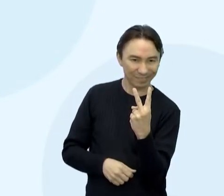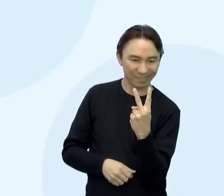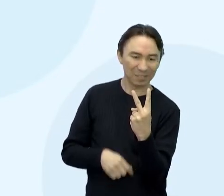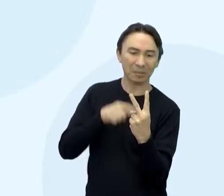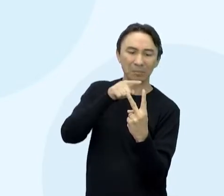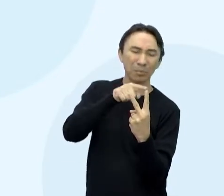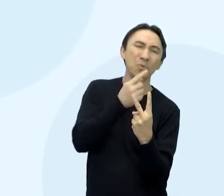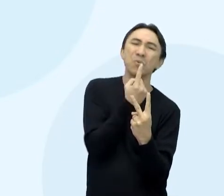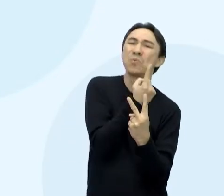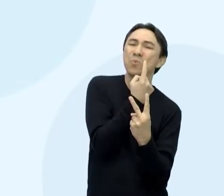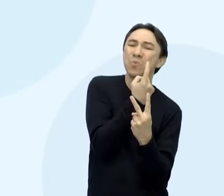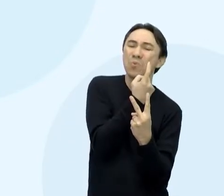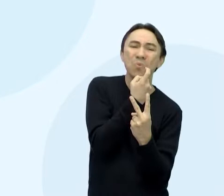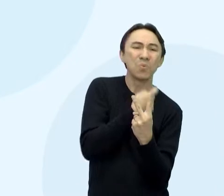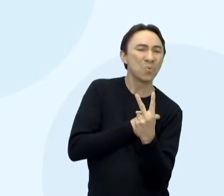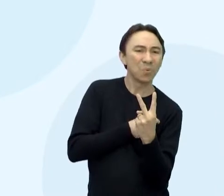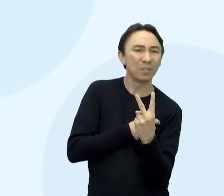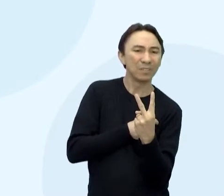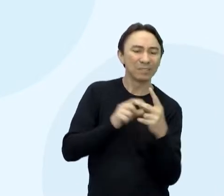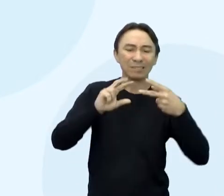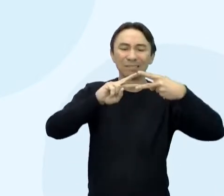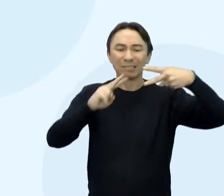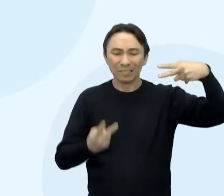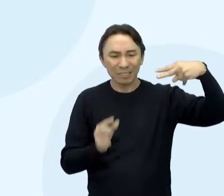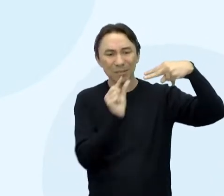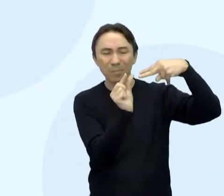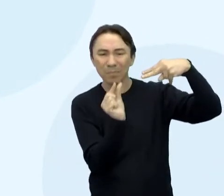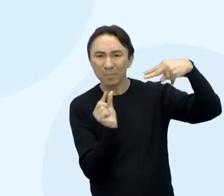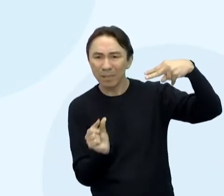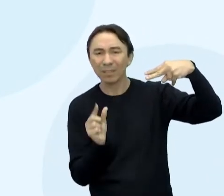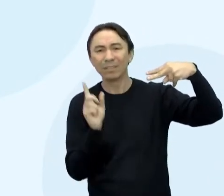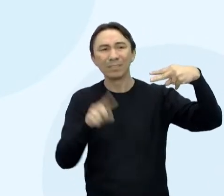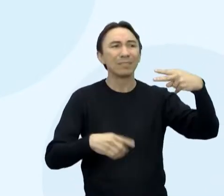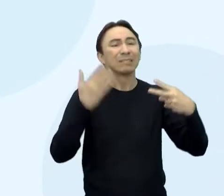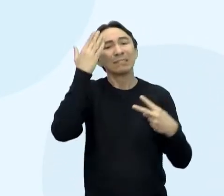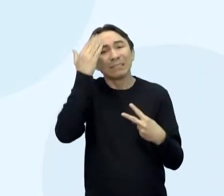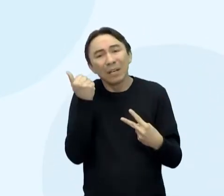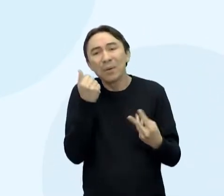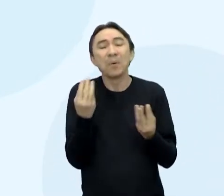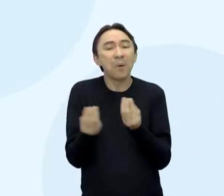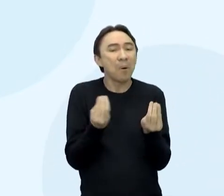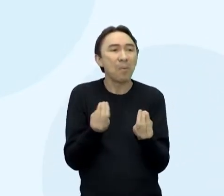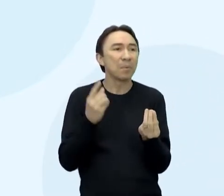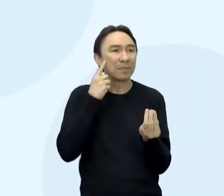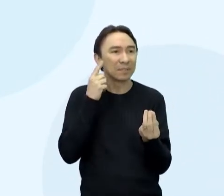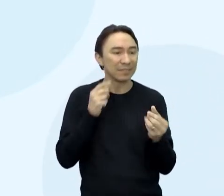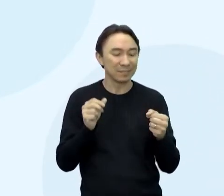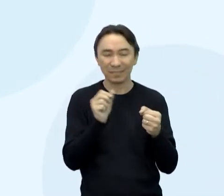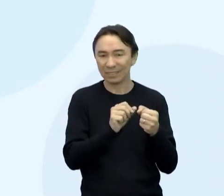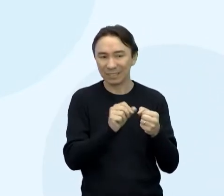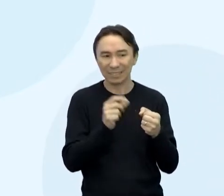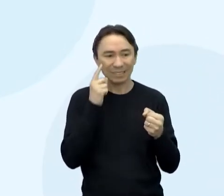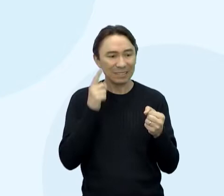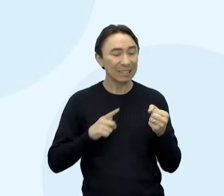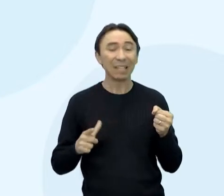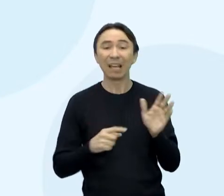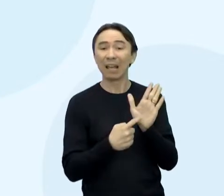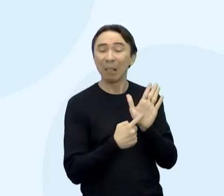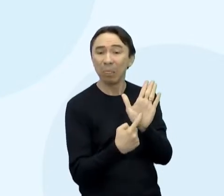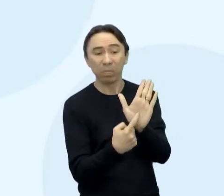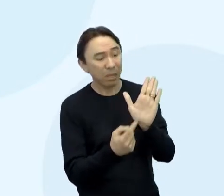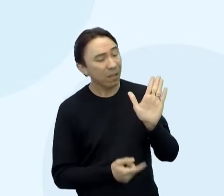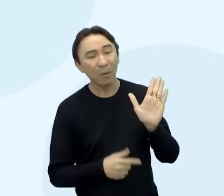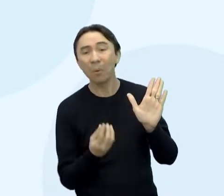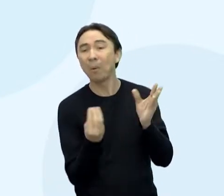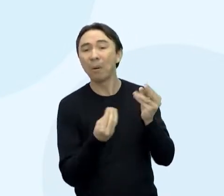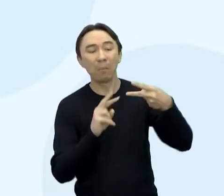podem pensar, mas prof, como que eu sei que ele vai desenvolver ou que ele apresenta esse gene,